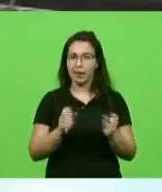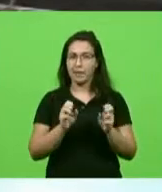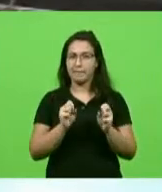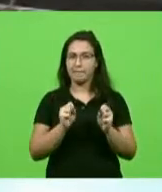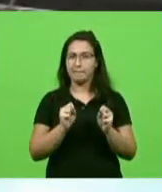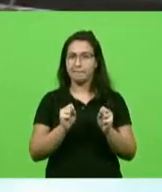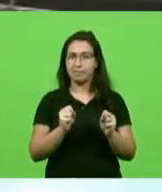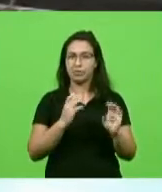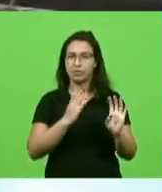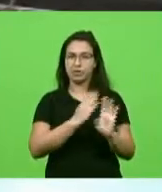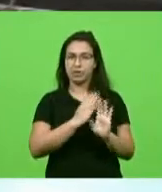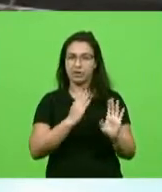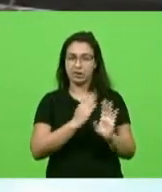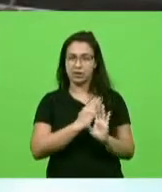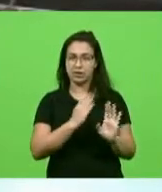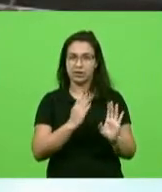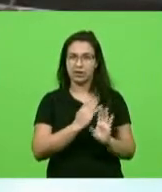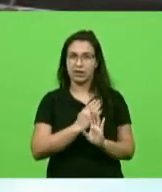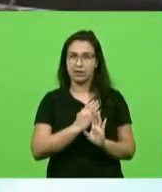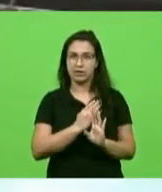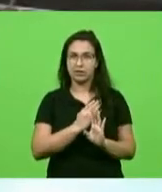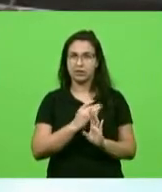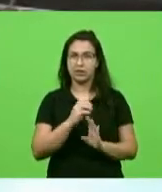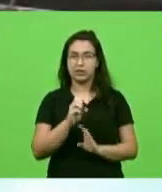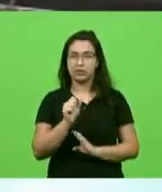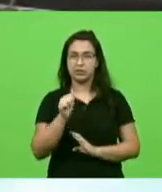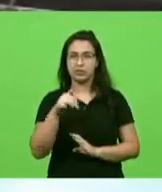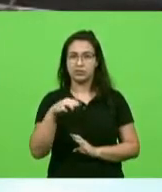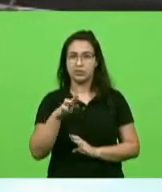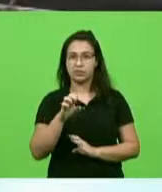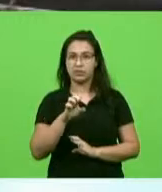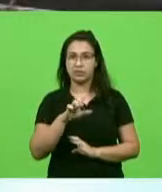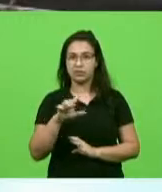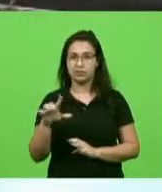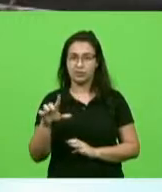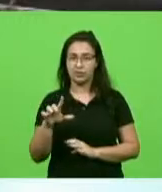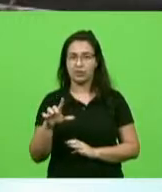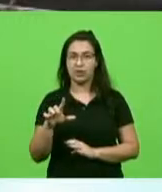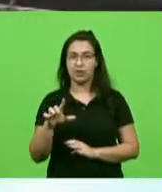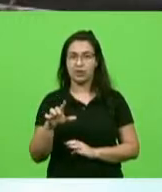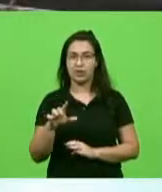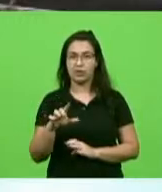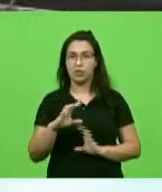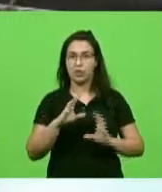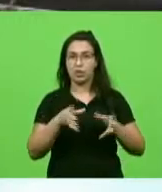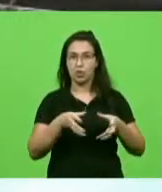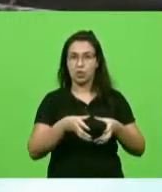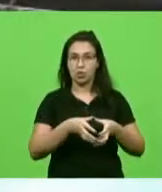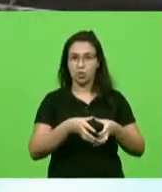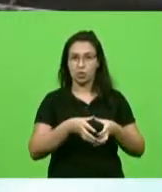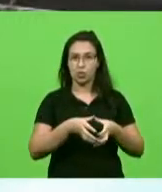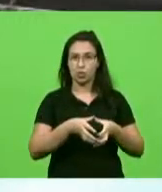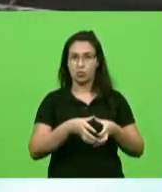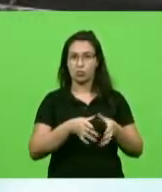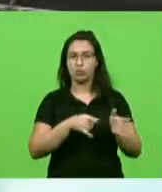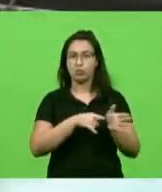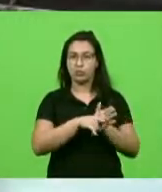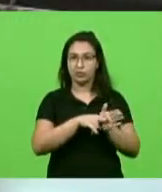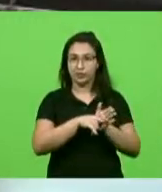bem elucidada da análise da oitiva do próprio Samuel realizada no âmbito da força-tarefa,